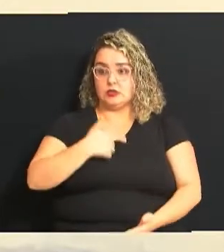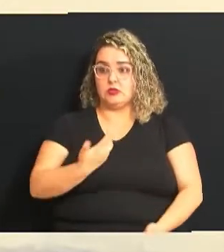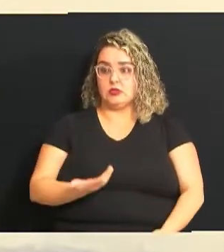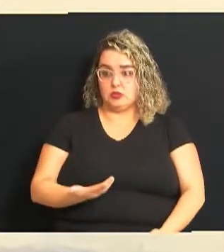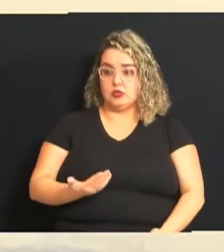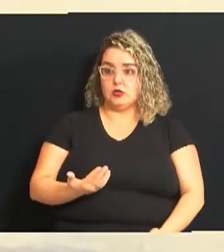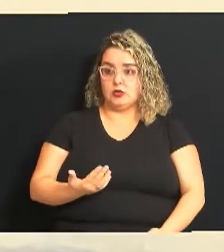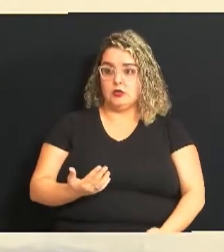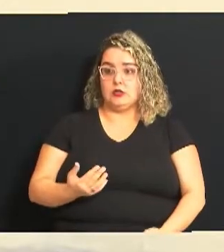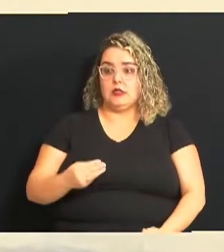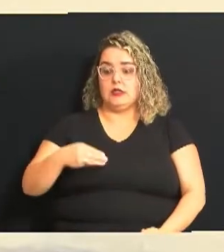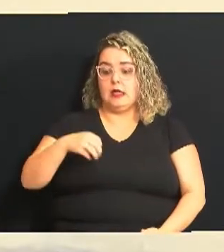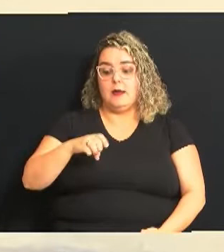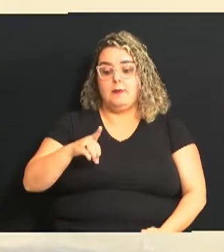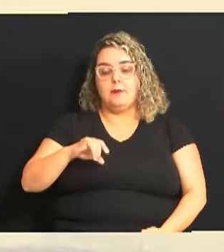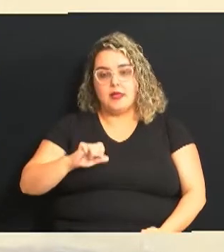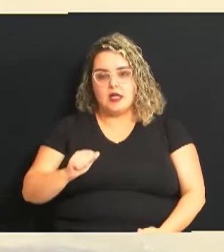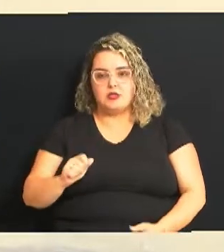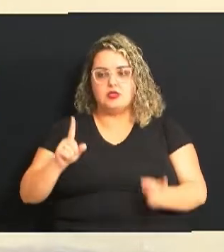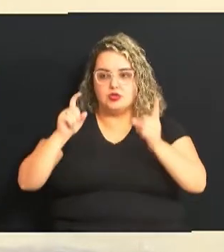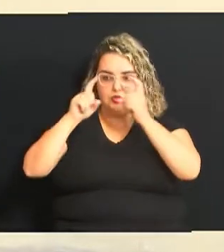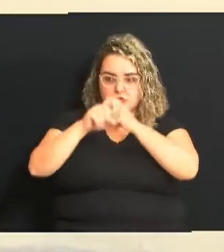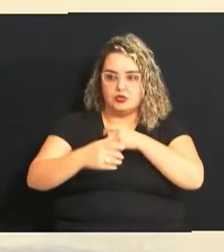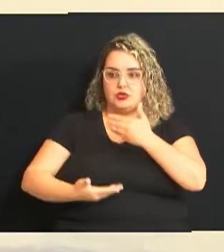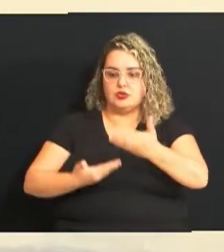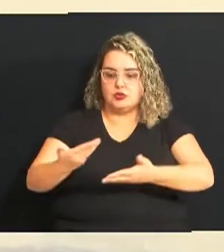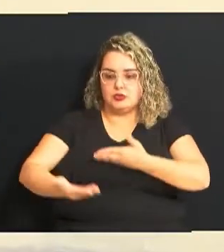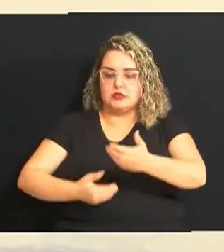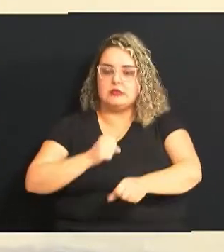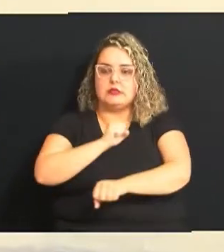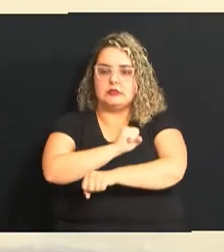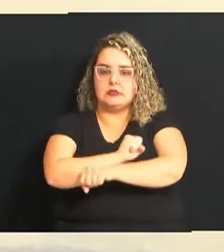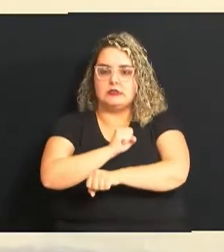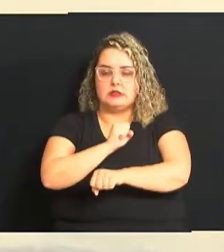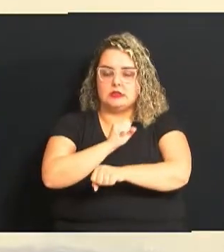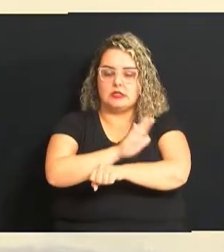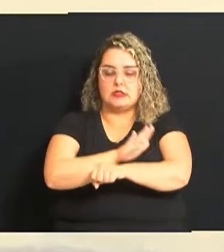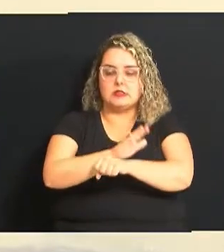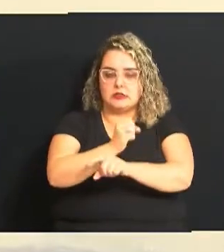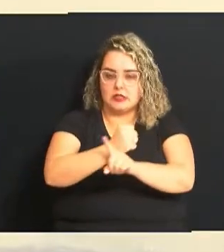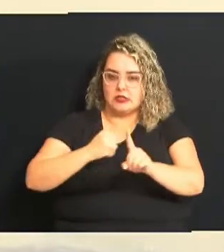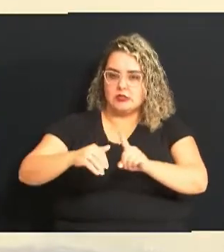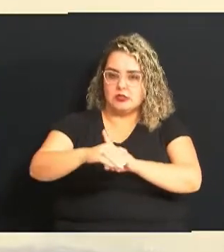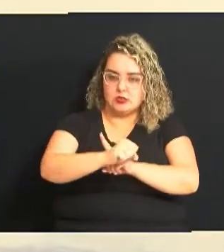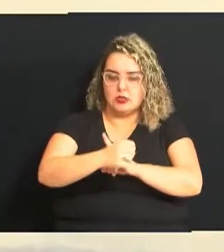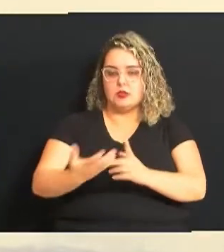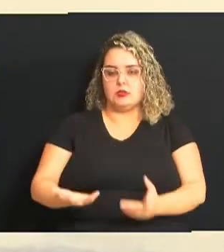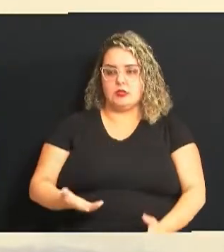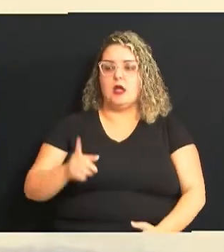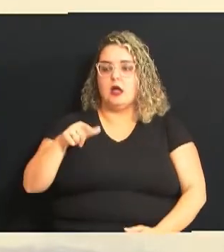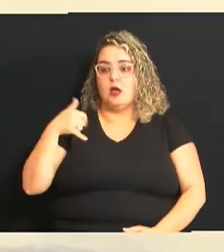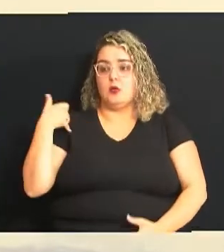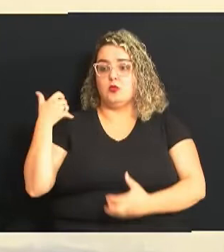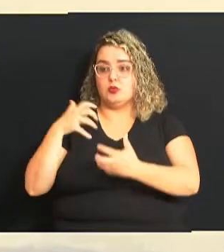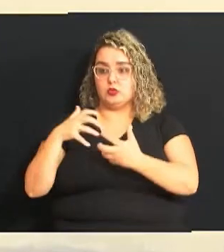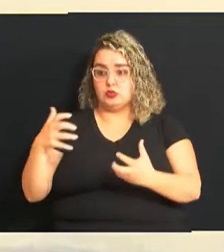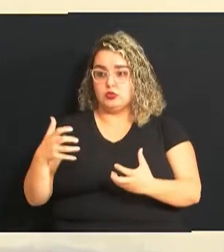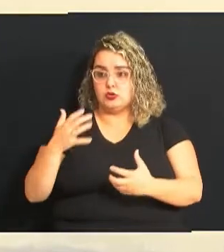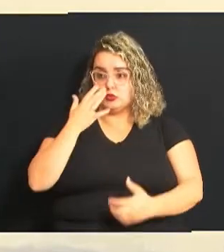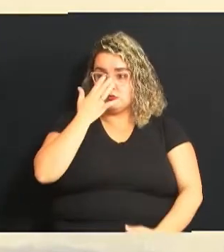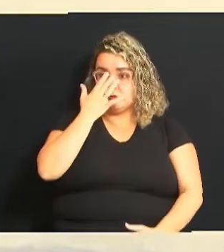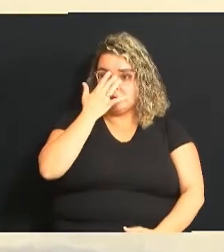média complexidade da assistência social. Seria o quê? É um idoso, ele